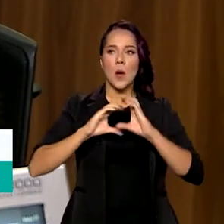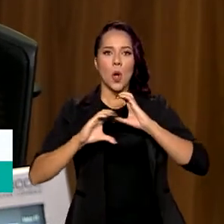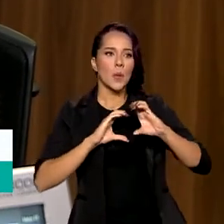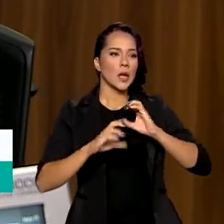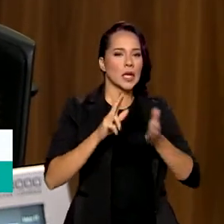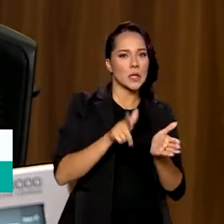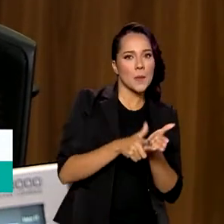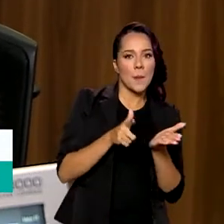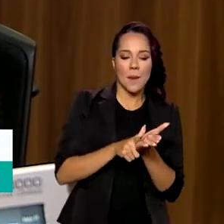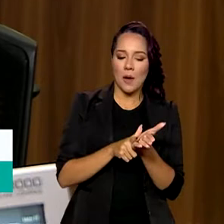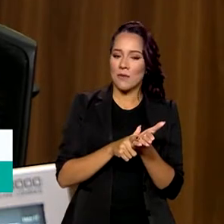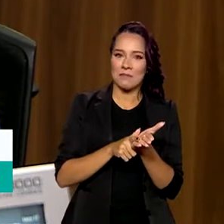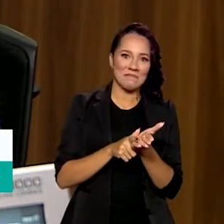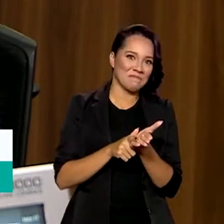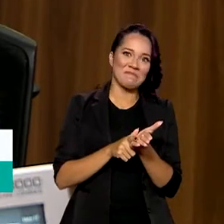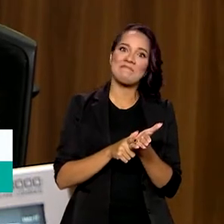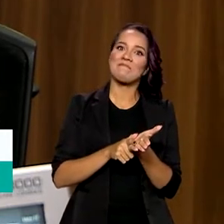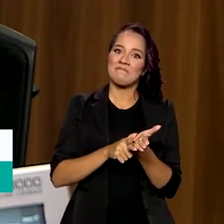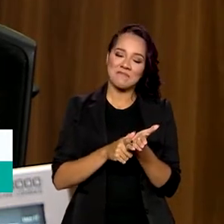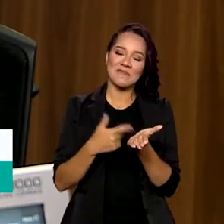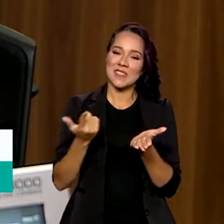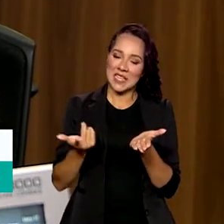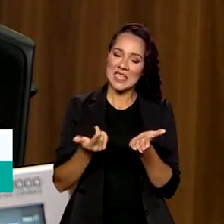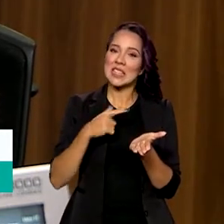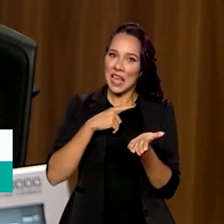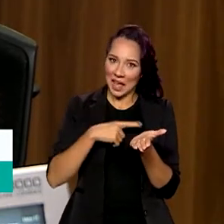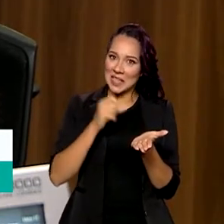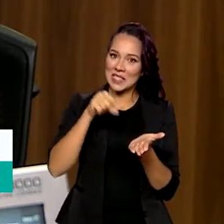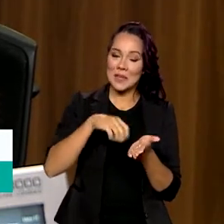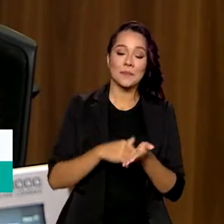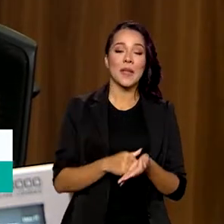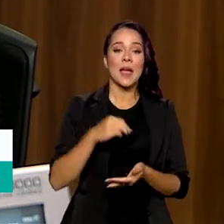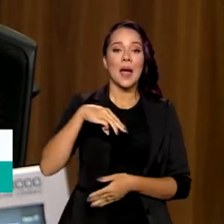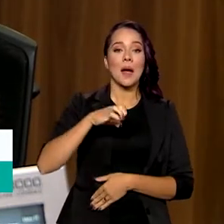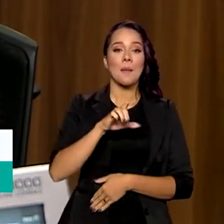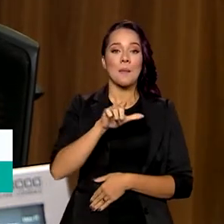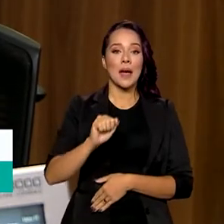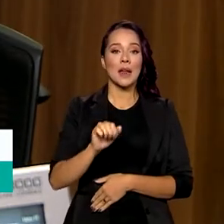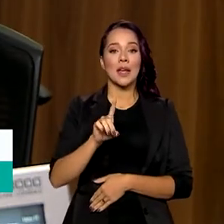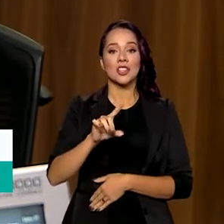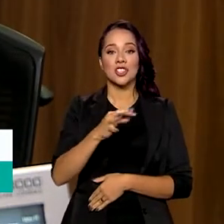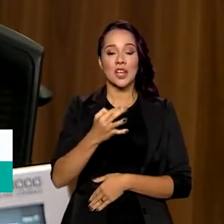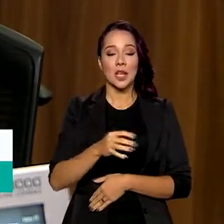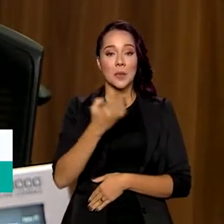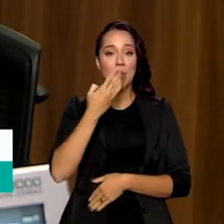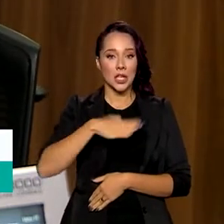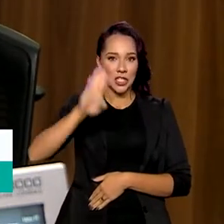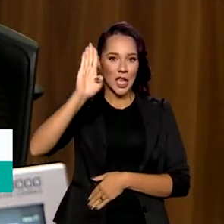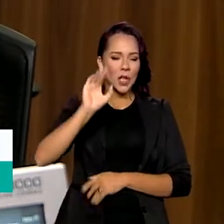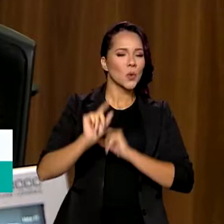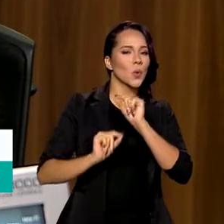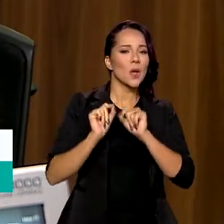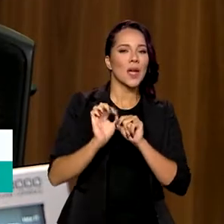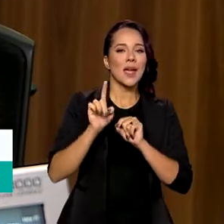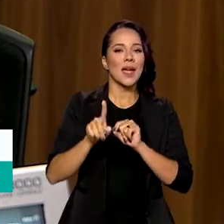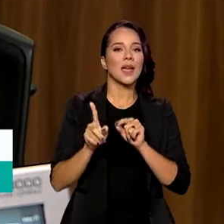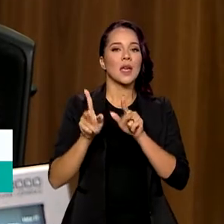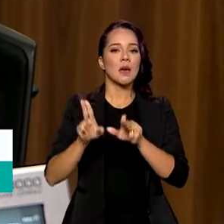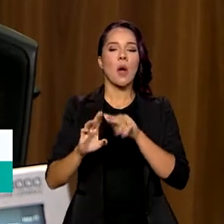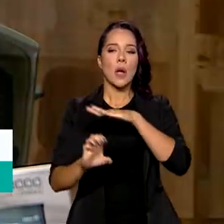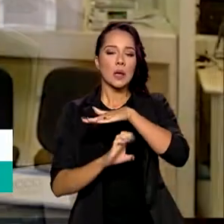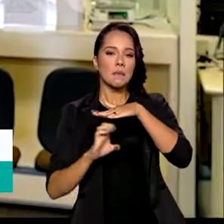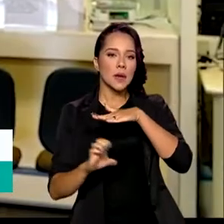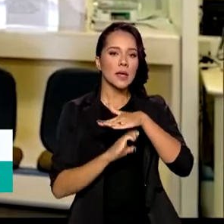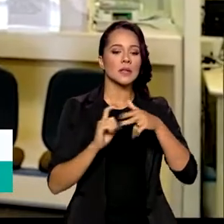comunicação e papel Mas isso não é uma verdade a vantagem da mala direta para o candidato nesse período é a mesma vantagem que